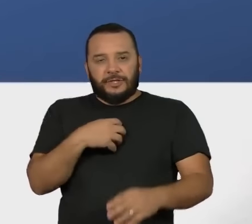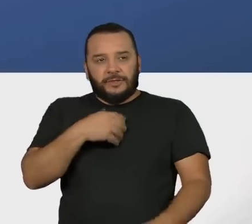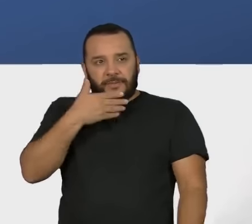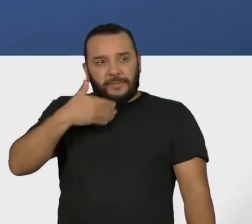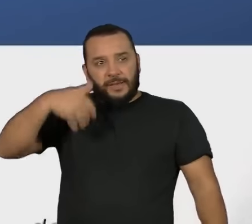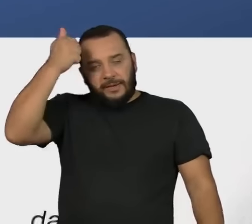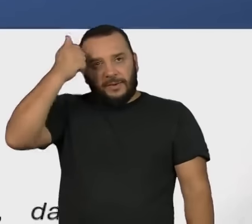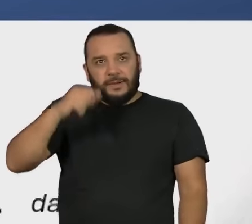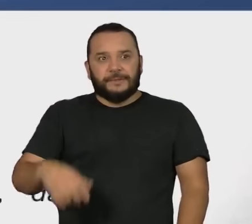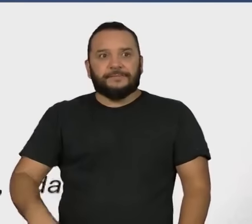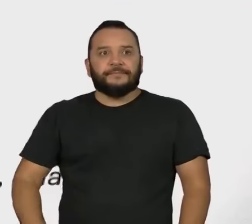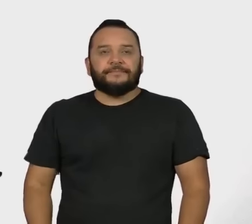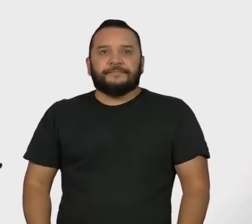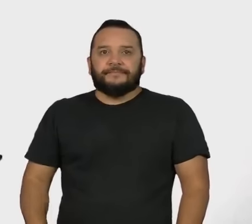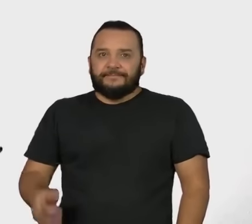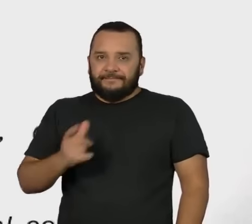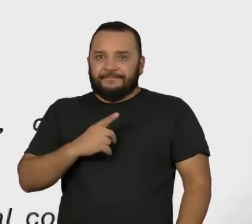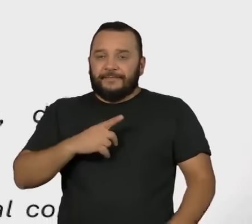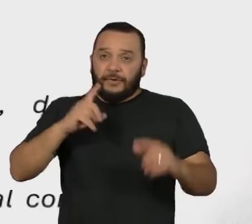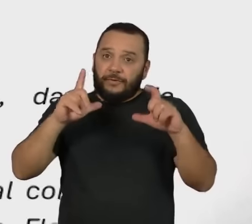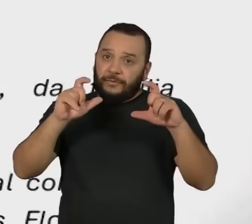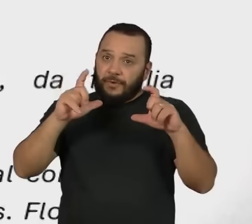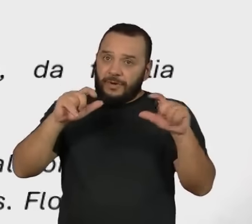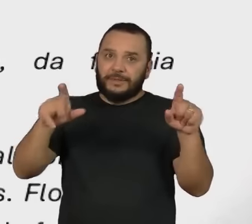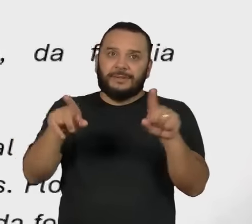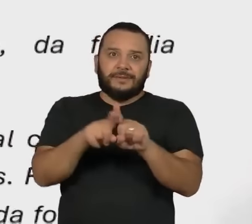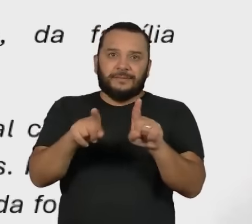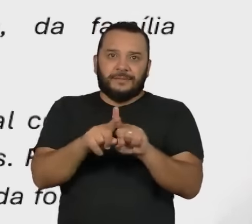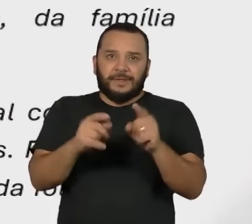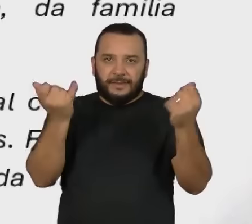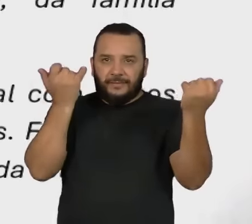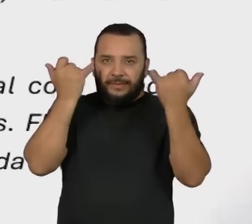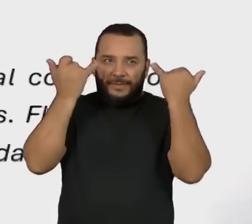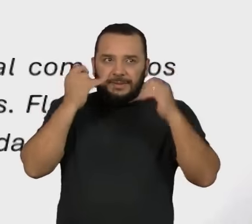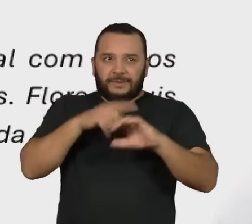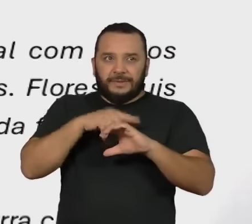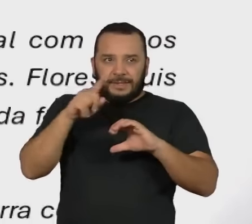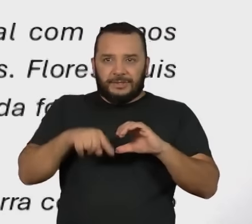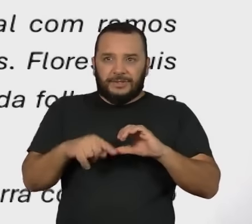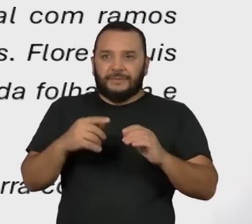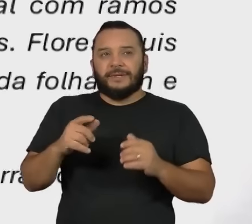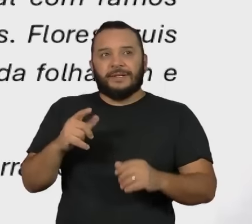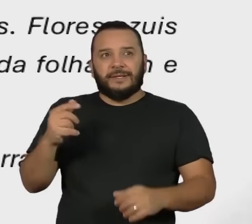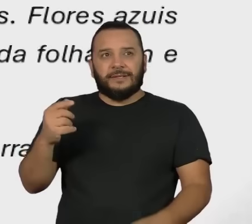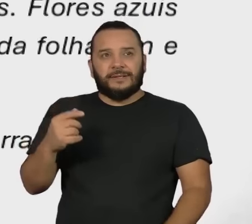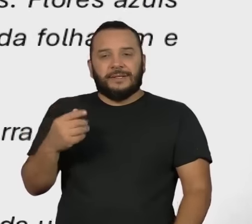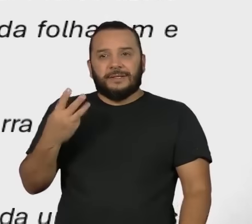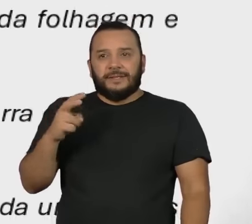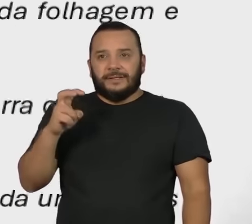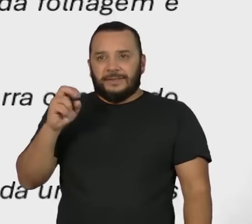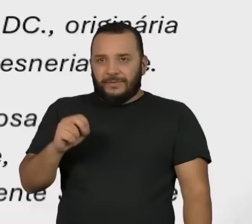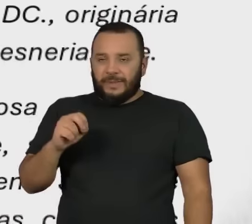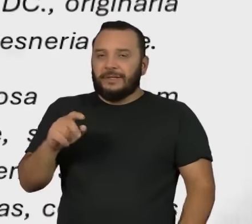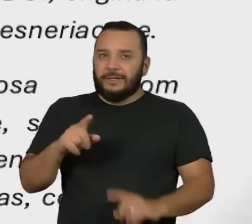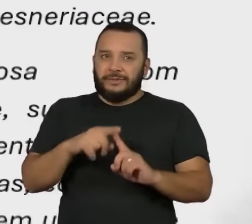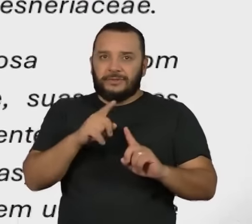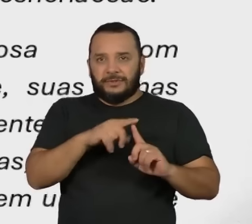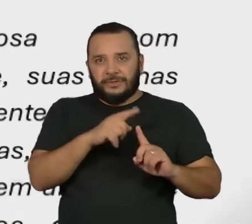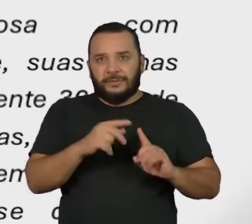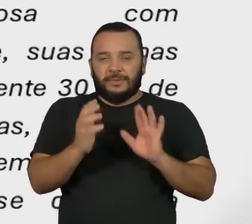Além das belas imagens, o livro traz informações científicas das cerca de 350 espécies